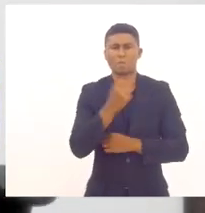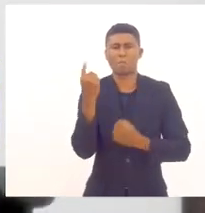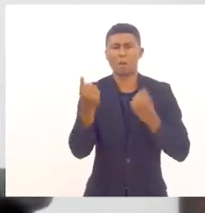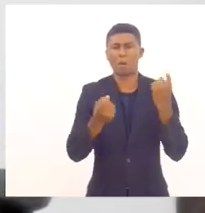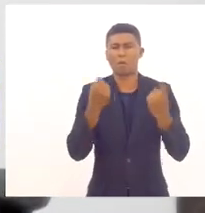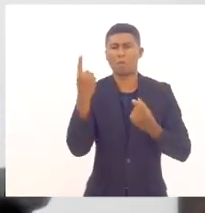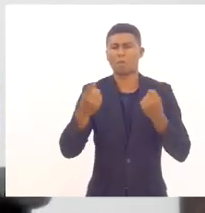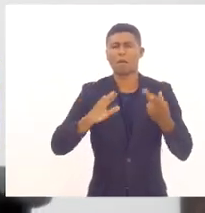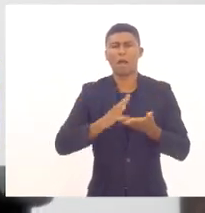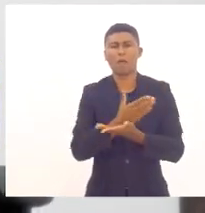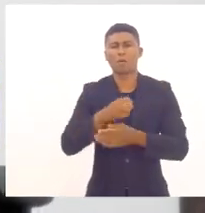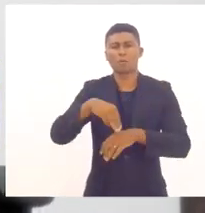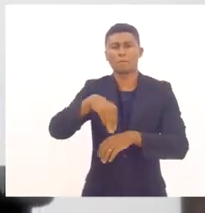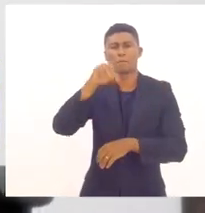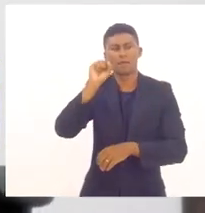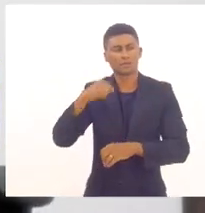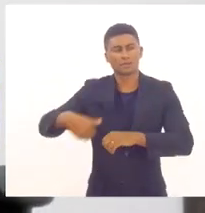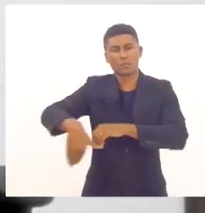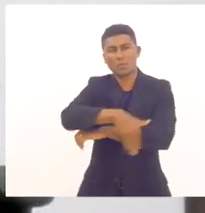Rio Branco e ficavam olhando.